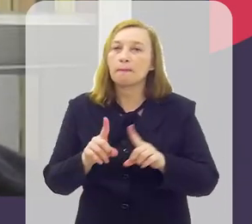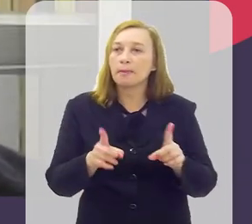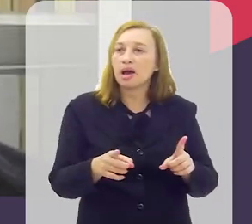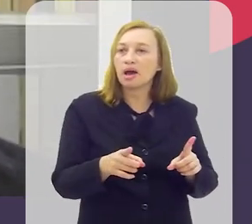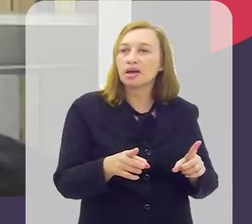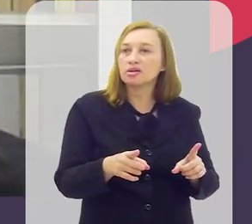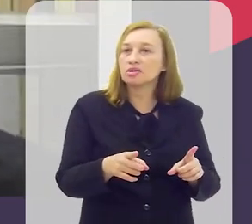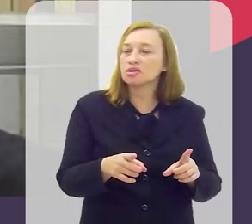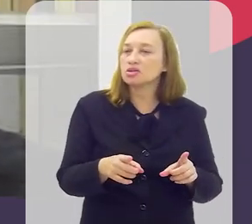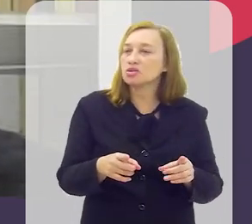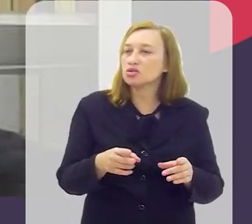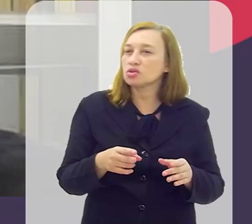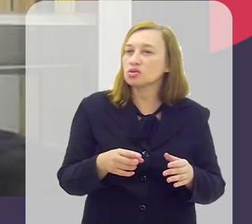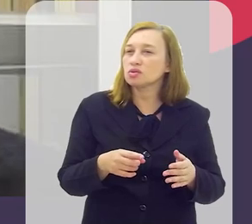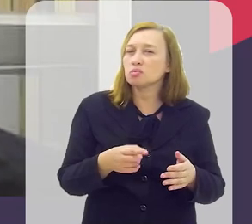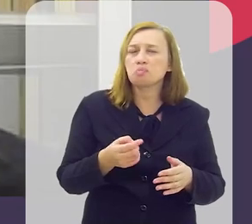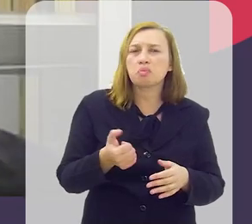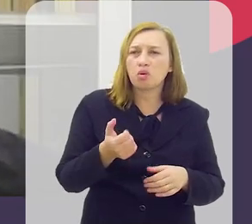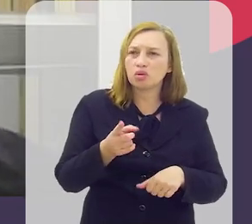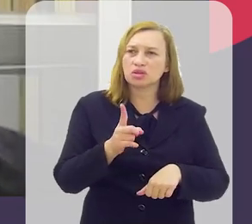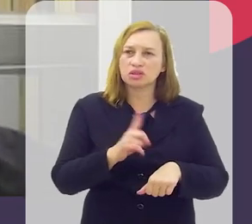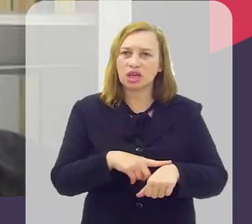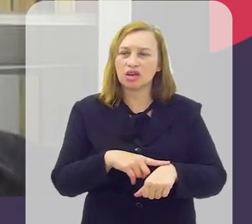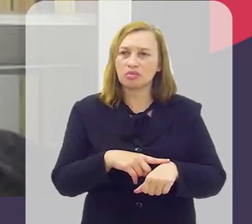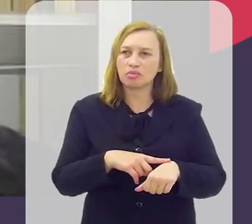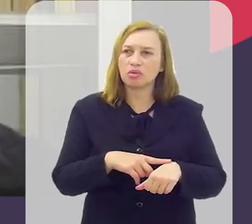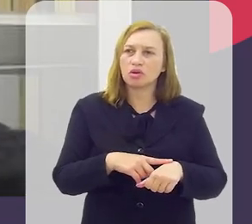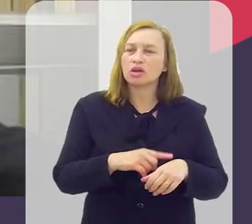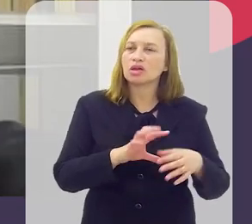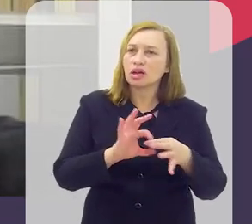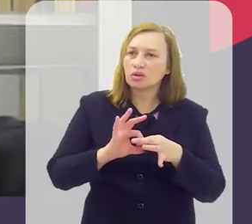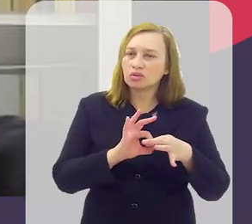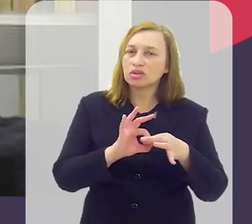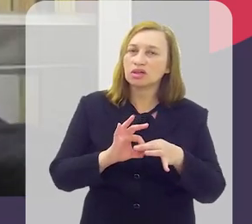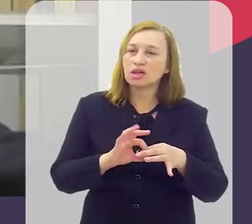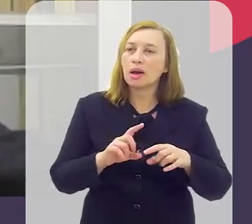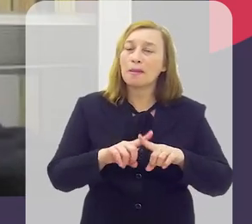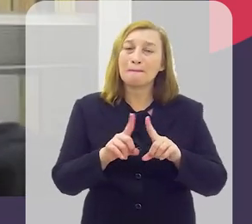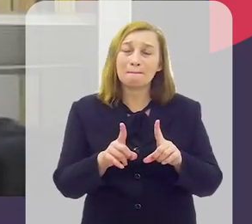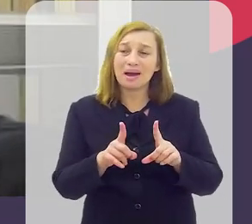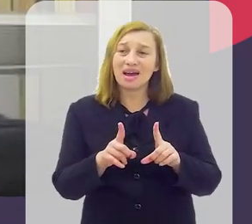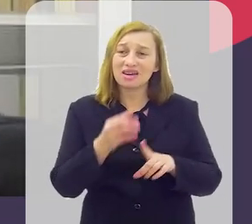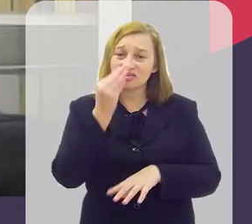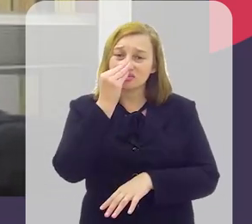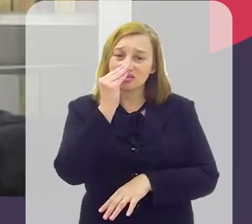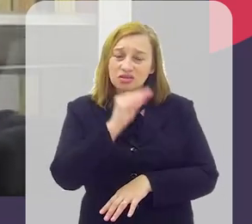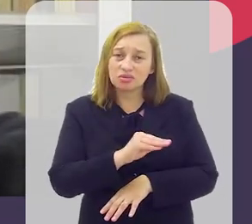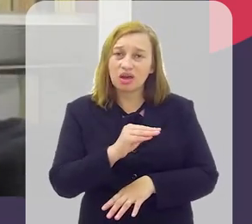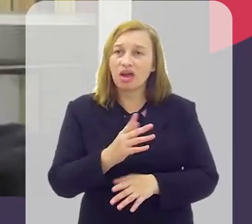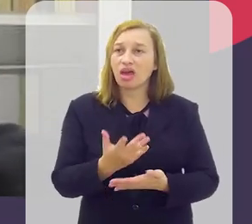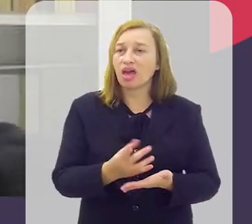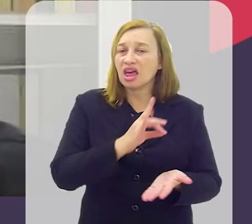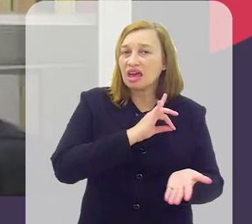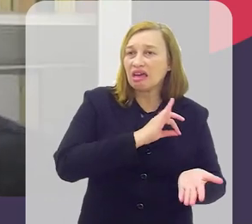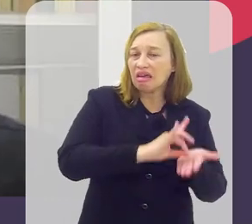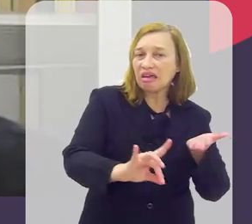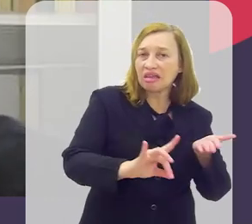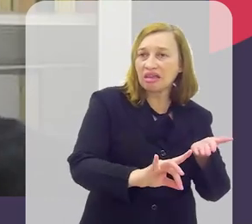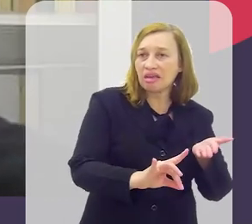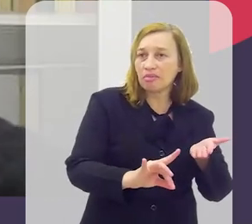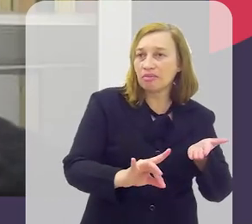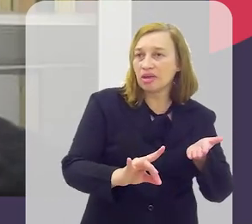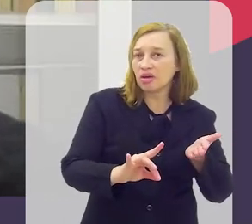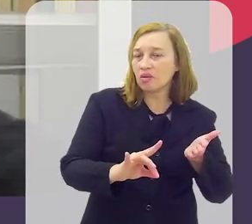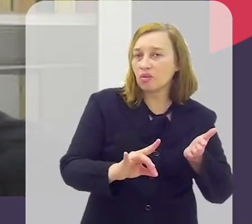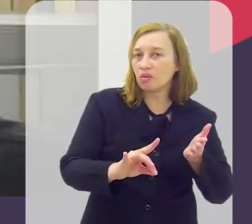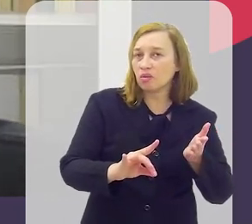Mas era uma categoria que surgiu muito unida, também muito marginalizada, colocada como inimigo do trânsito.